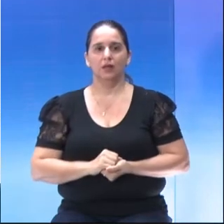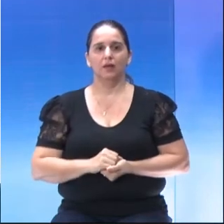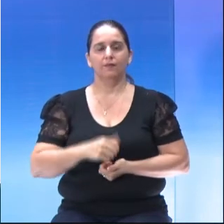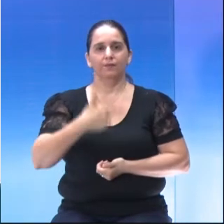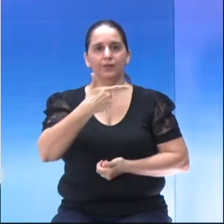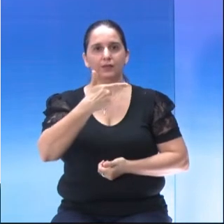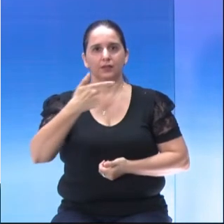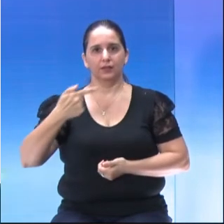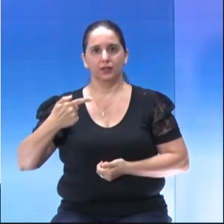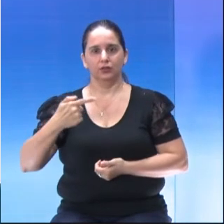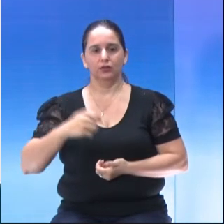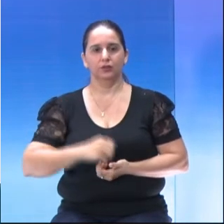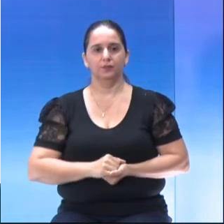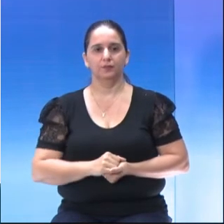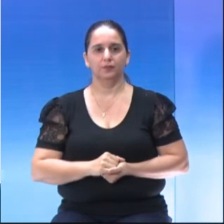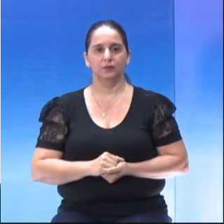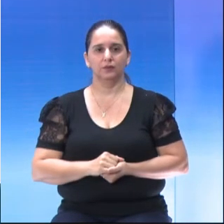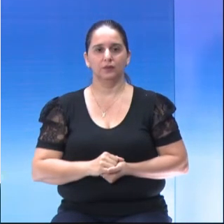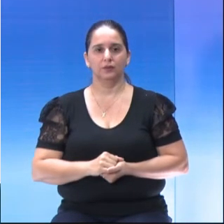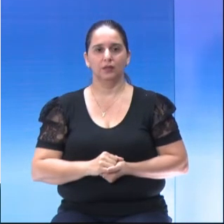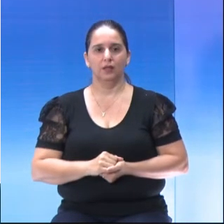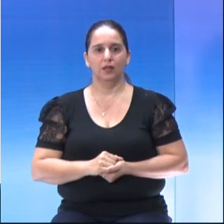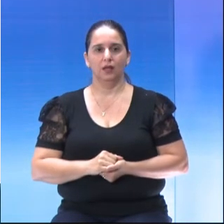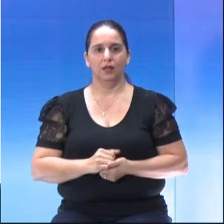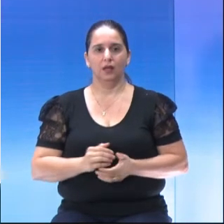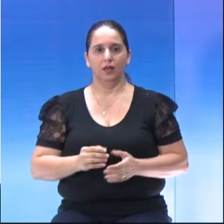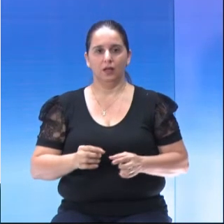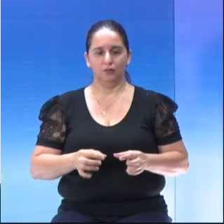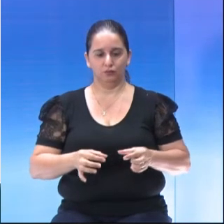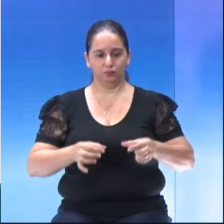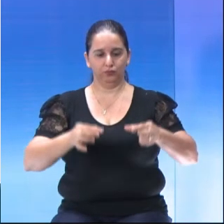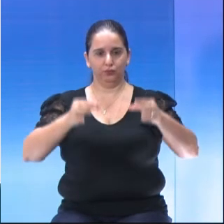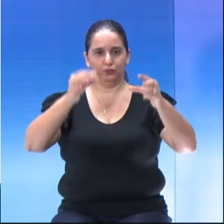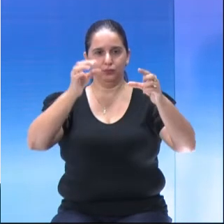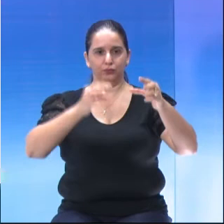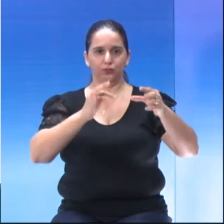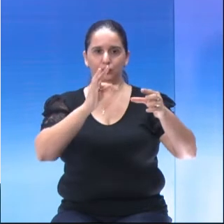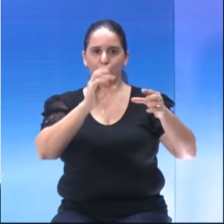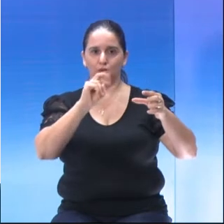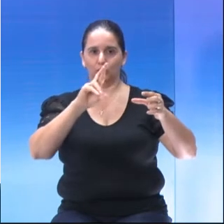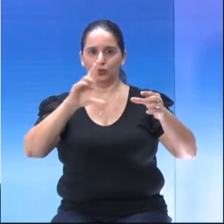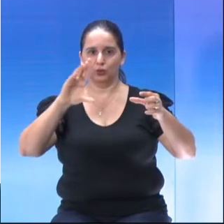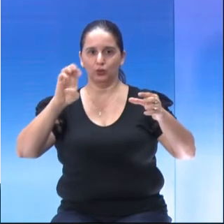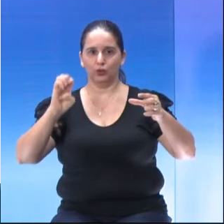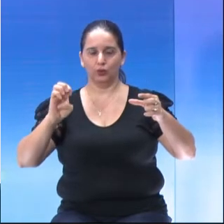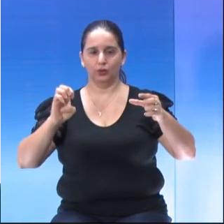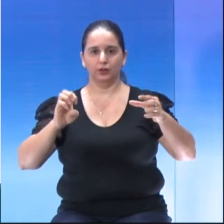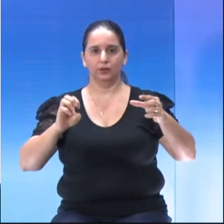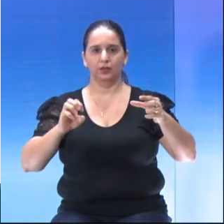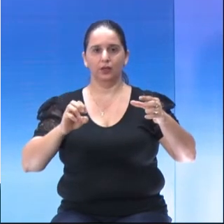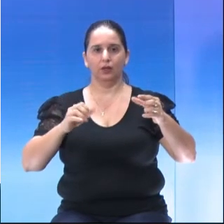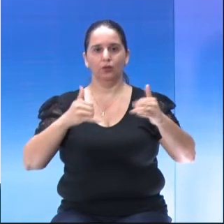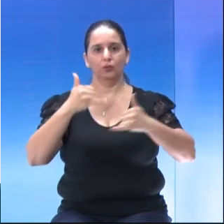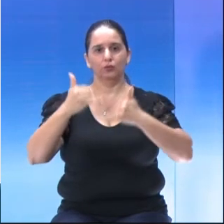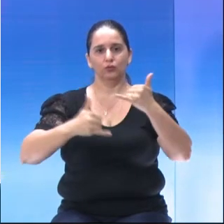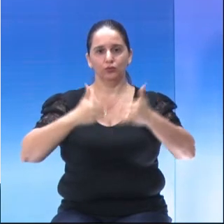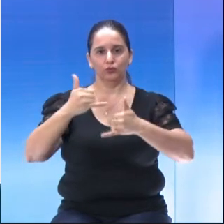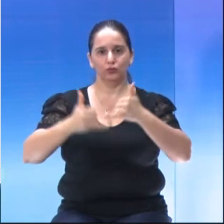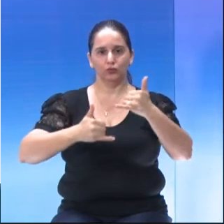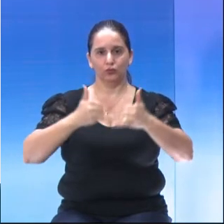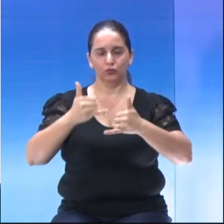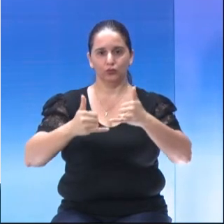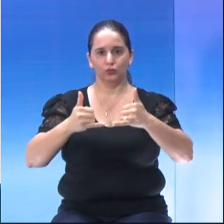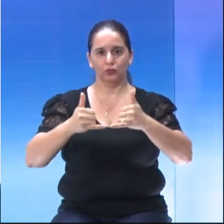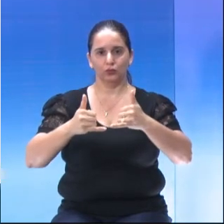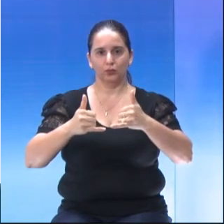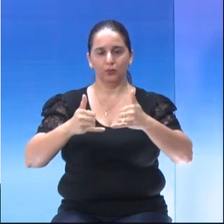questão. Questão 27. A Torre de Hanoi é um jogo pedagógico muito utilizado na